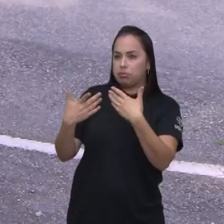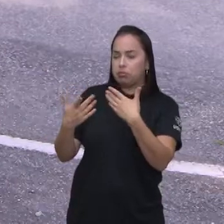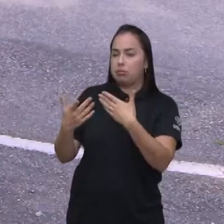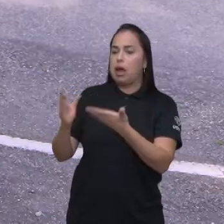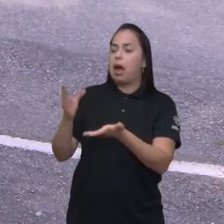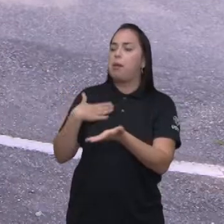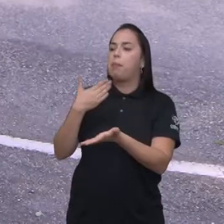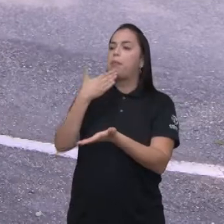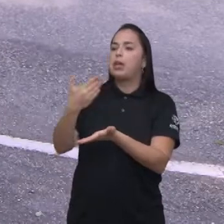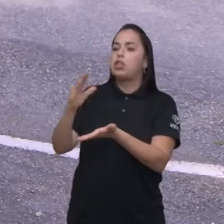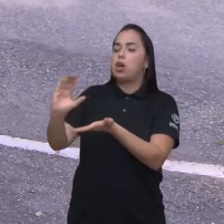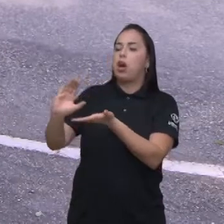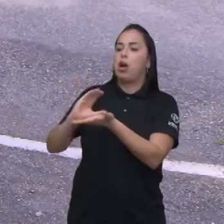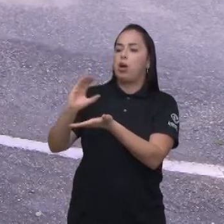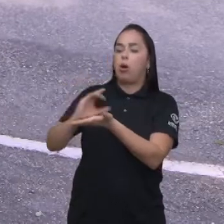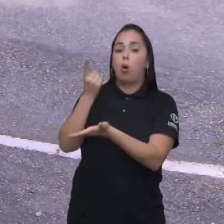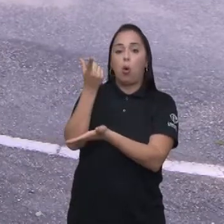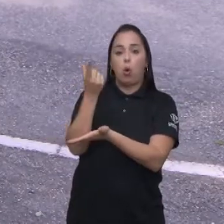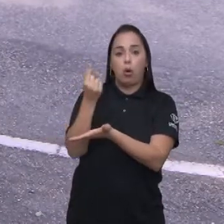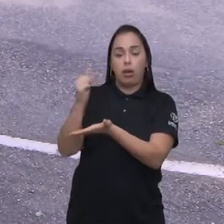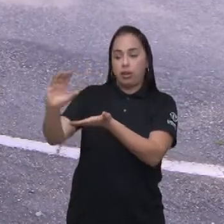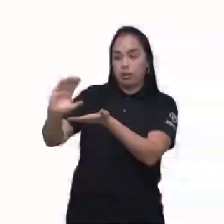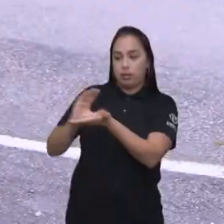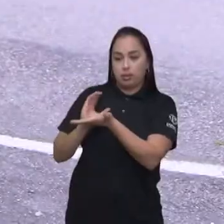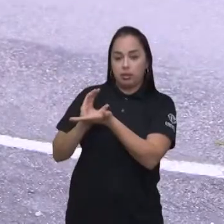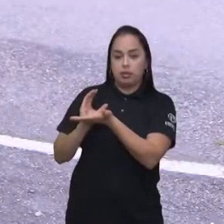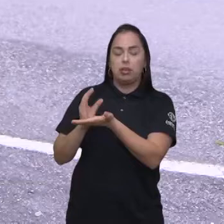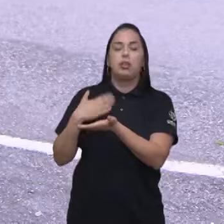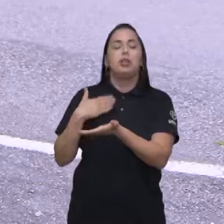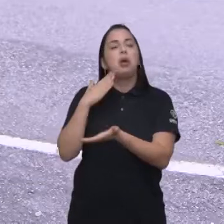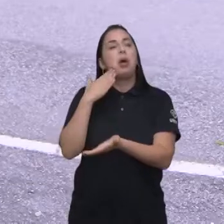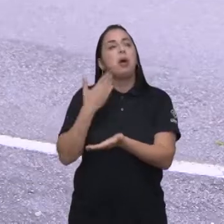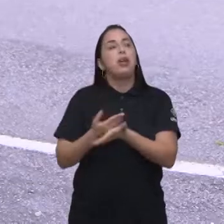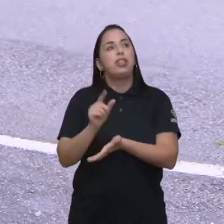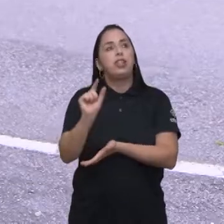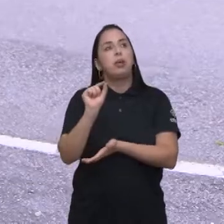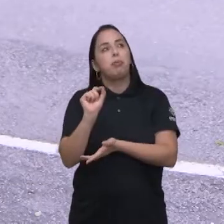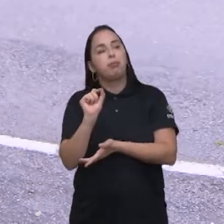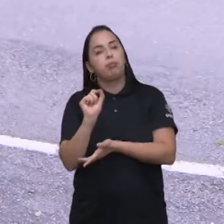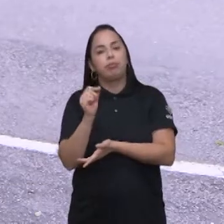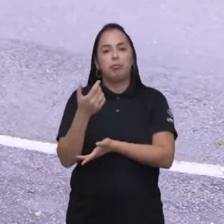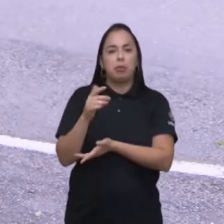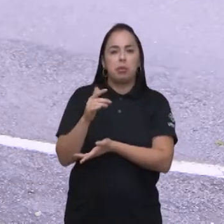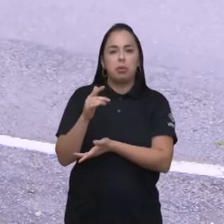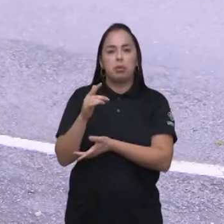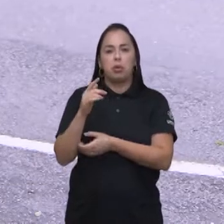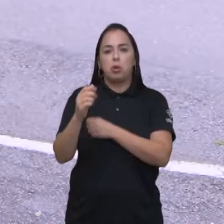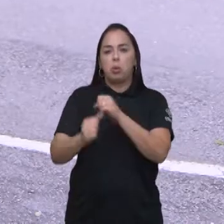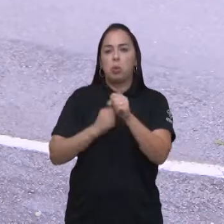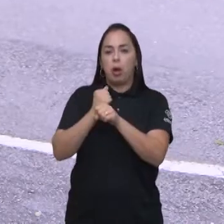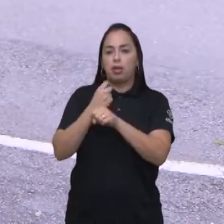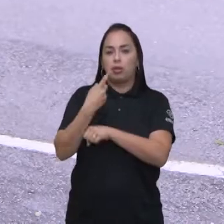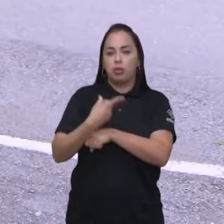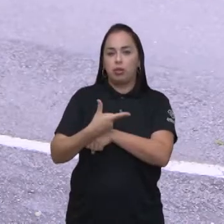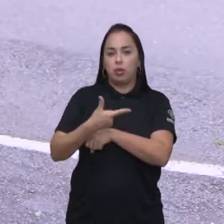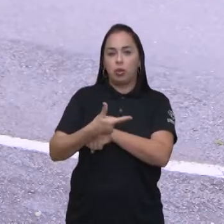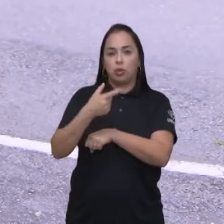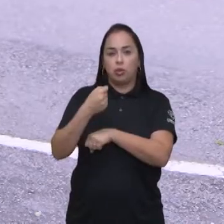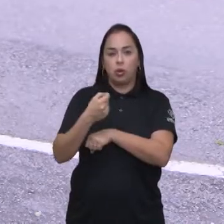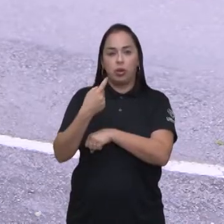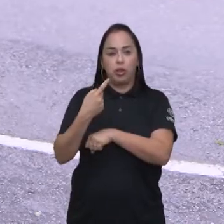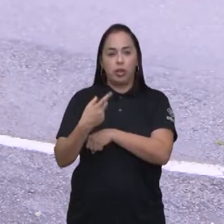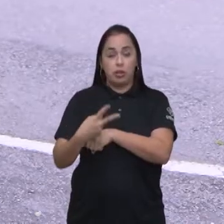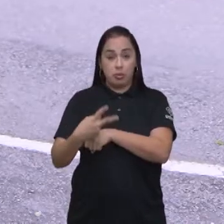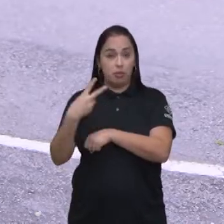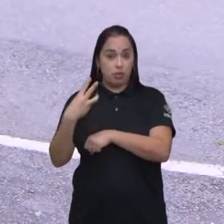buscar os recursos através do ministério acredito eu para meio de 2023